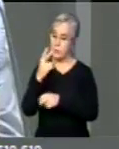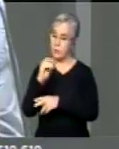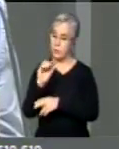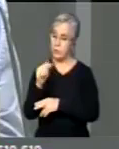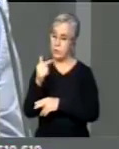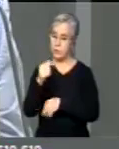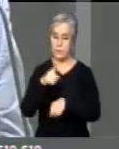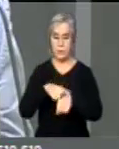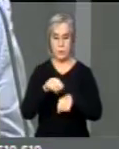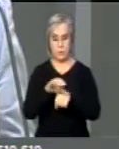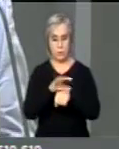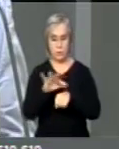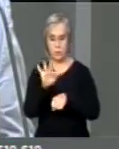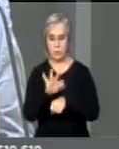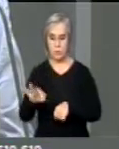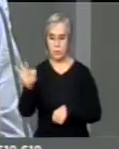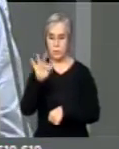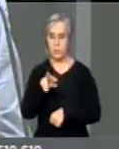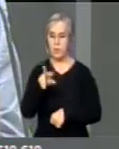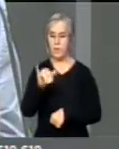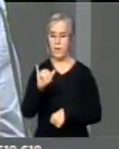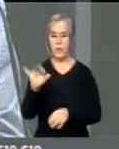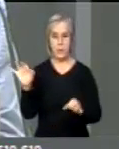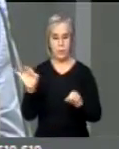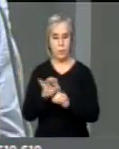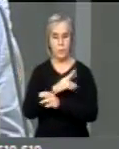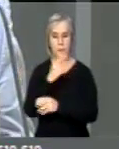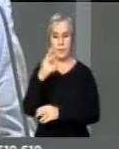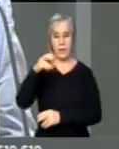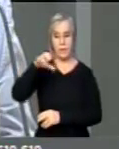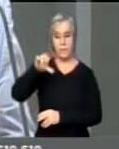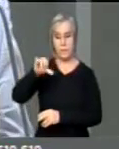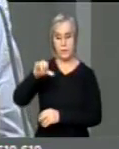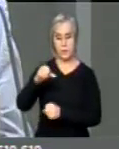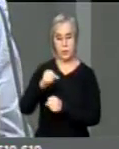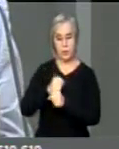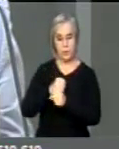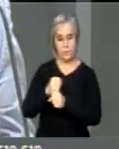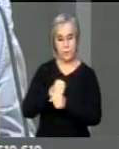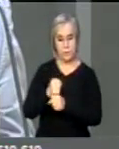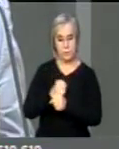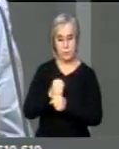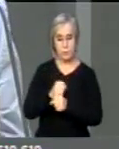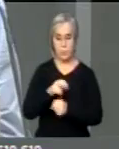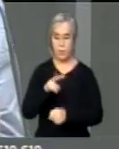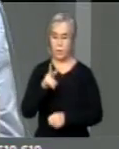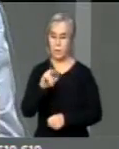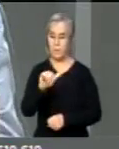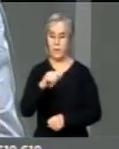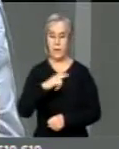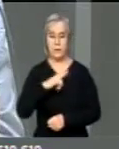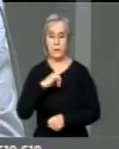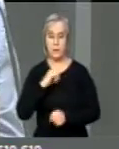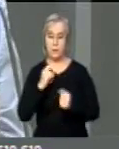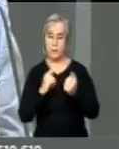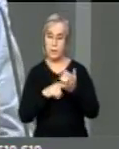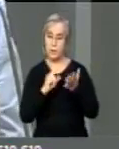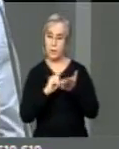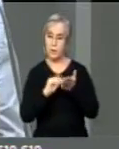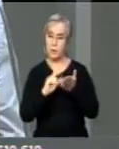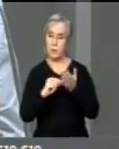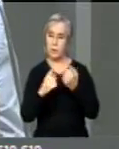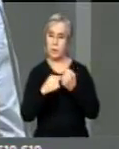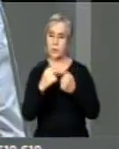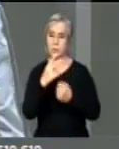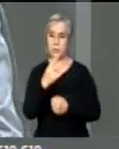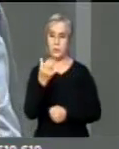Constituição Federal completará 29 anos, termos aquilo que o artigo 26 do